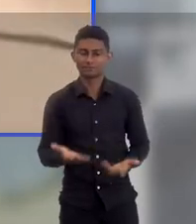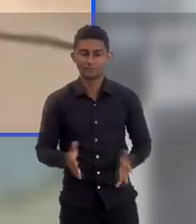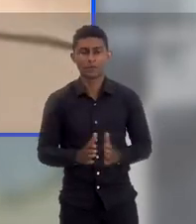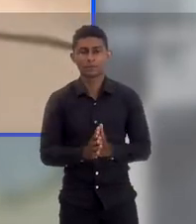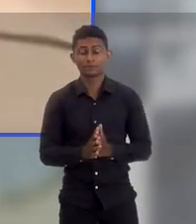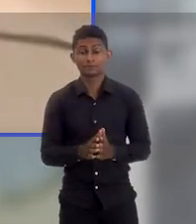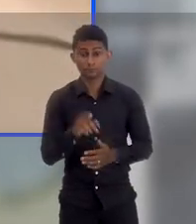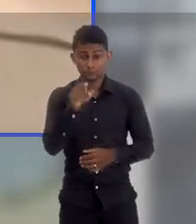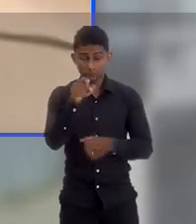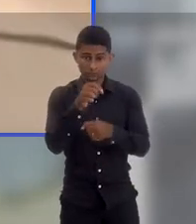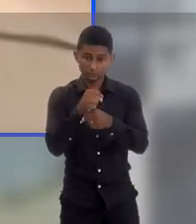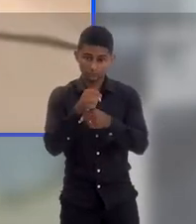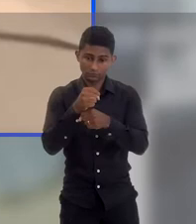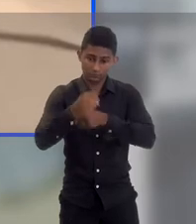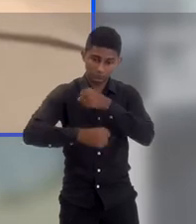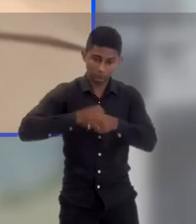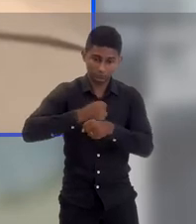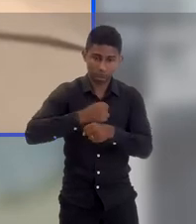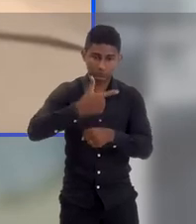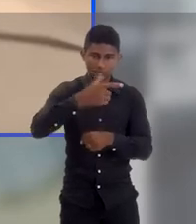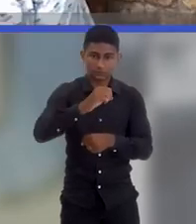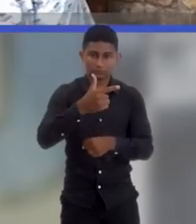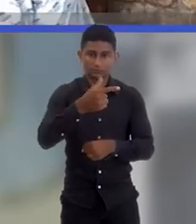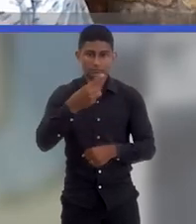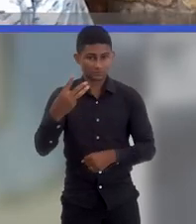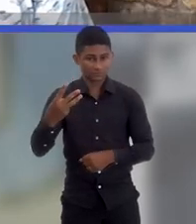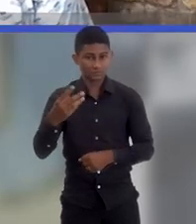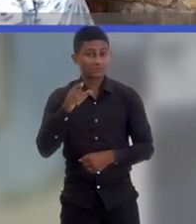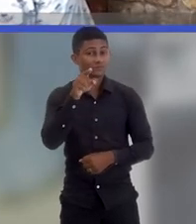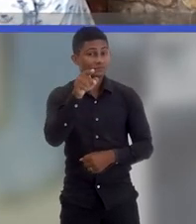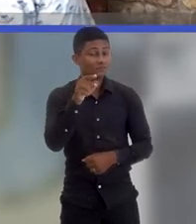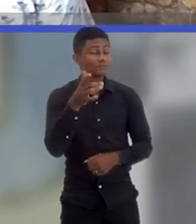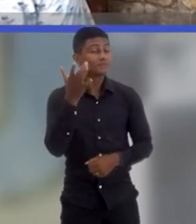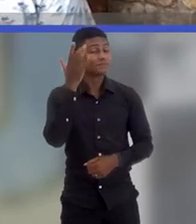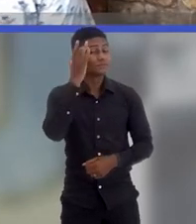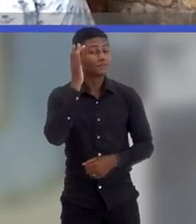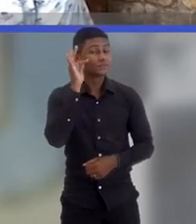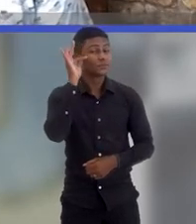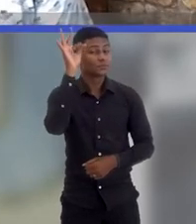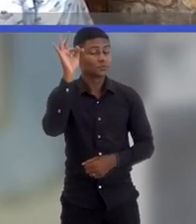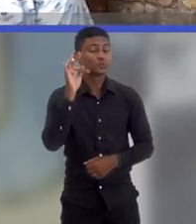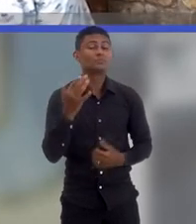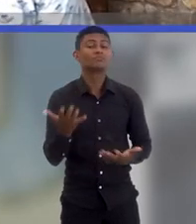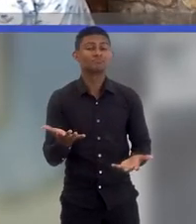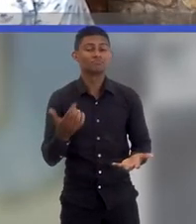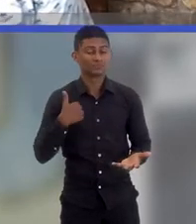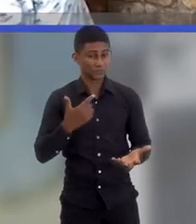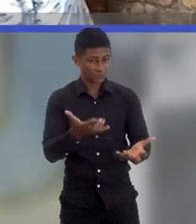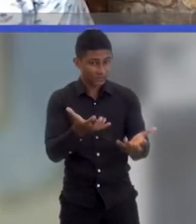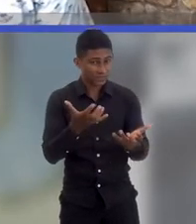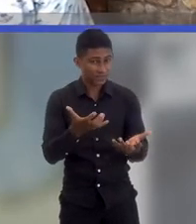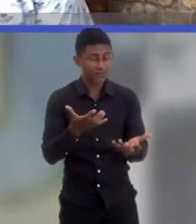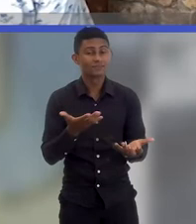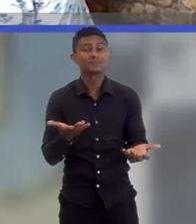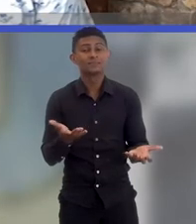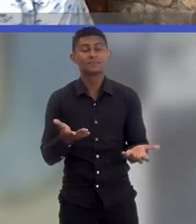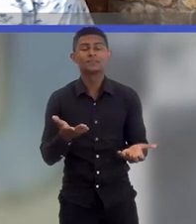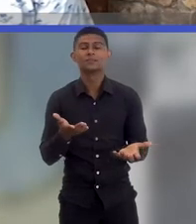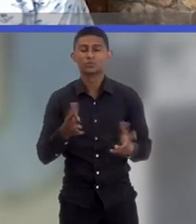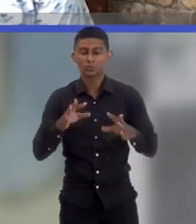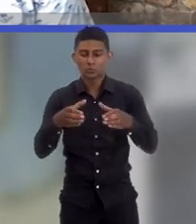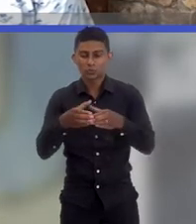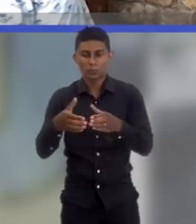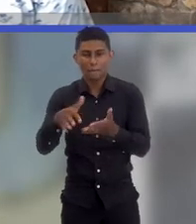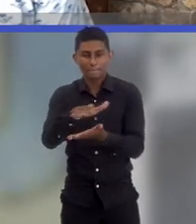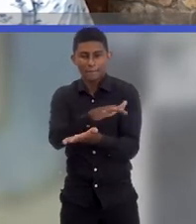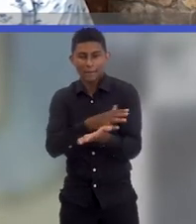garantida. Marcelo, em 2023, eu quero saber sobre o futuro. Eu quero aqui a minha bola de cristal. Eu vou ver, nós vamos ver